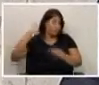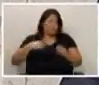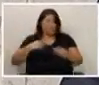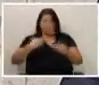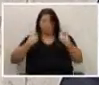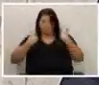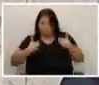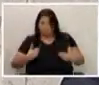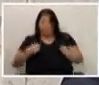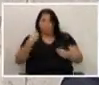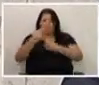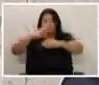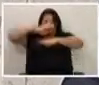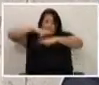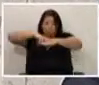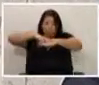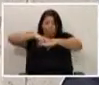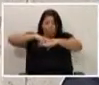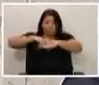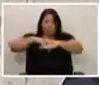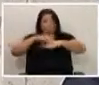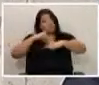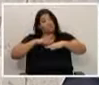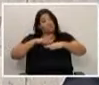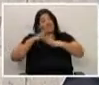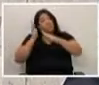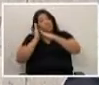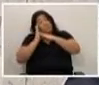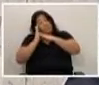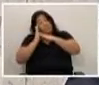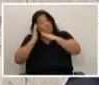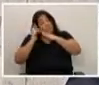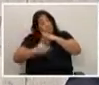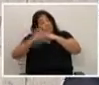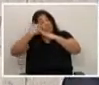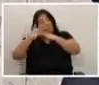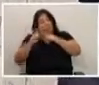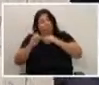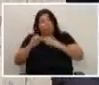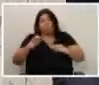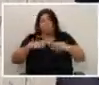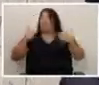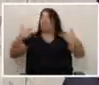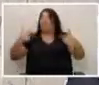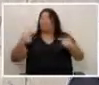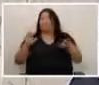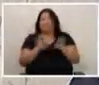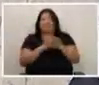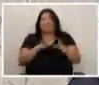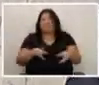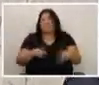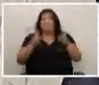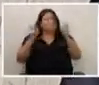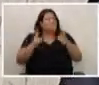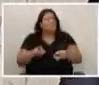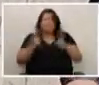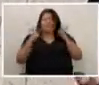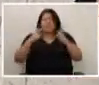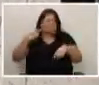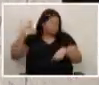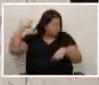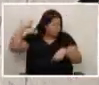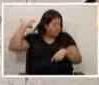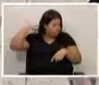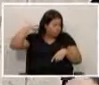se encontrava, possivelmente ele tenha morrido dormindo, ele não teve nem chance de reação e talvez nem tenha sentido que foi alvejado, porque ele tomou um tiro na